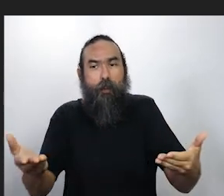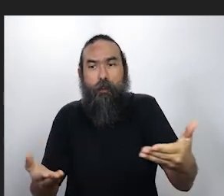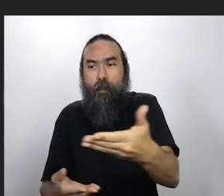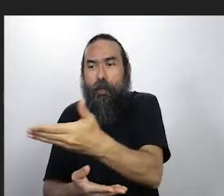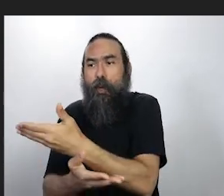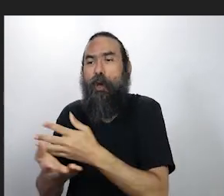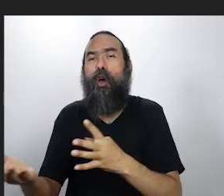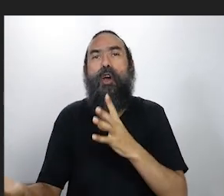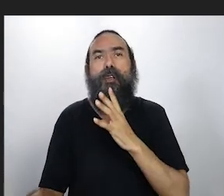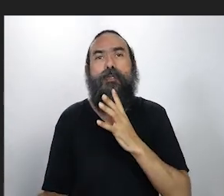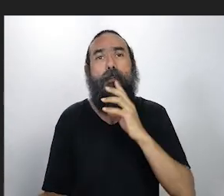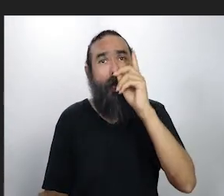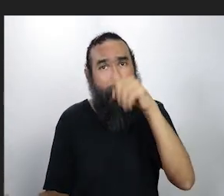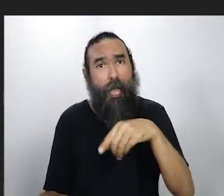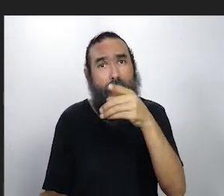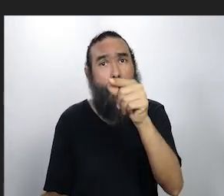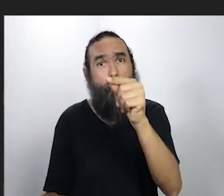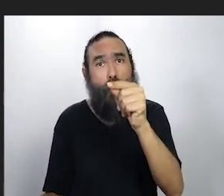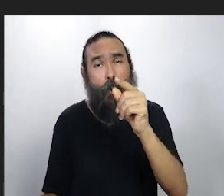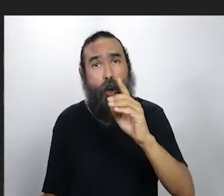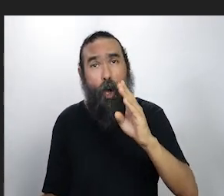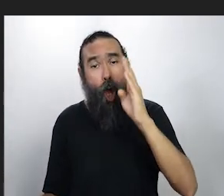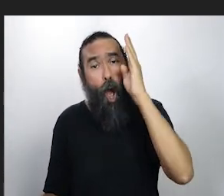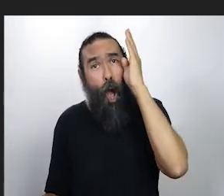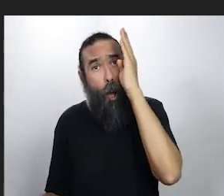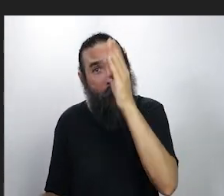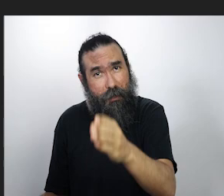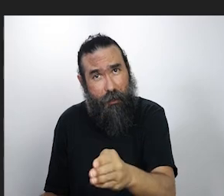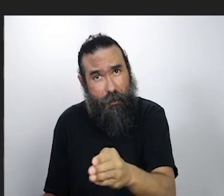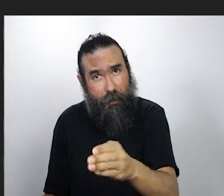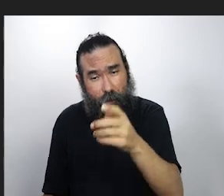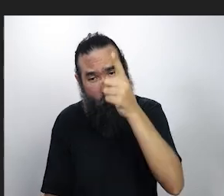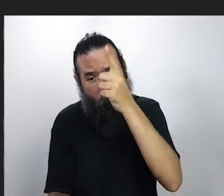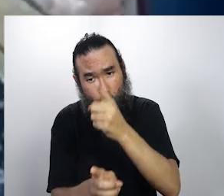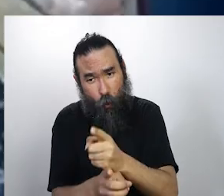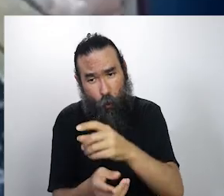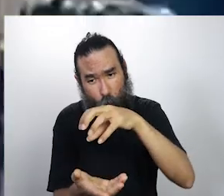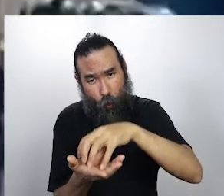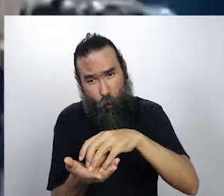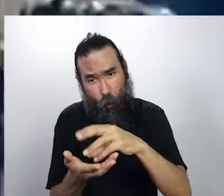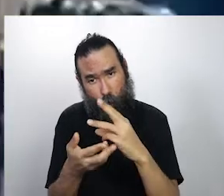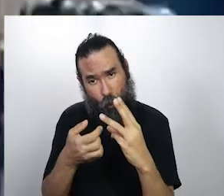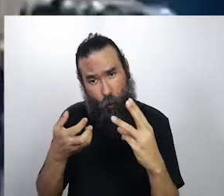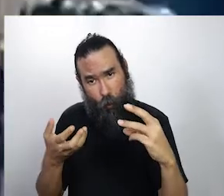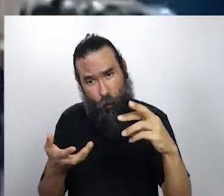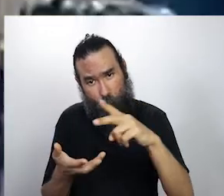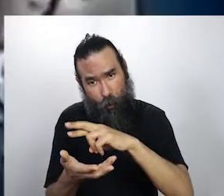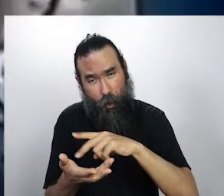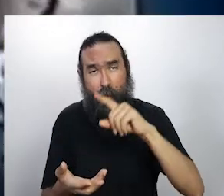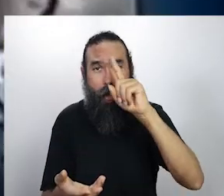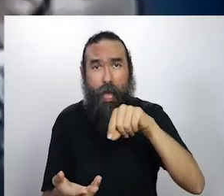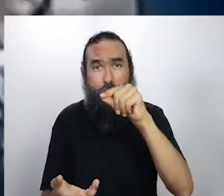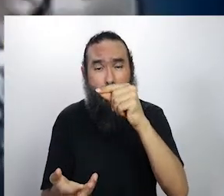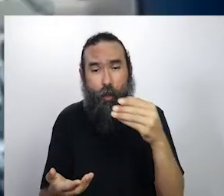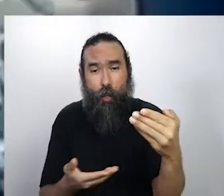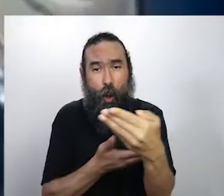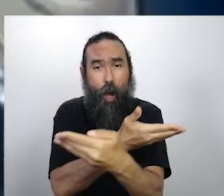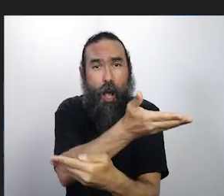trazer alguma coisa. Então, a gente fazia curso de informática, não, fazia curso... Tem mais 5 minutos. Tá.